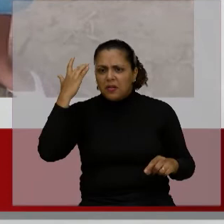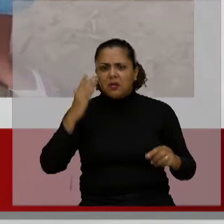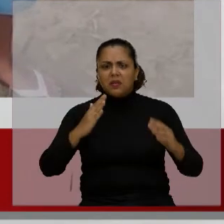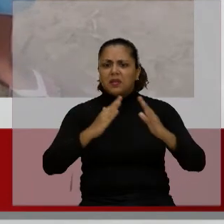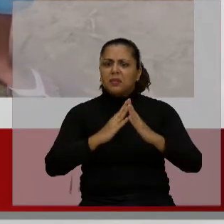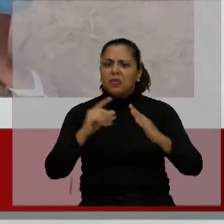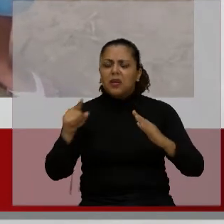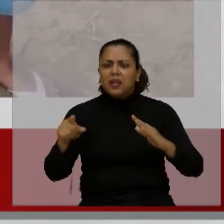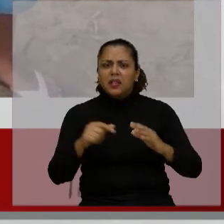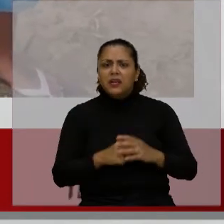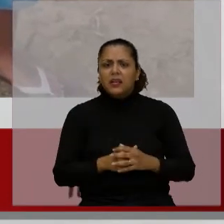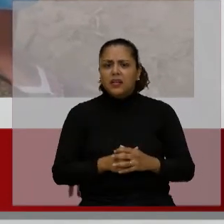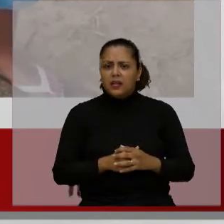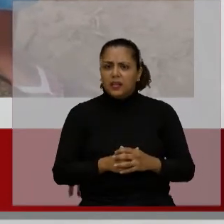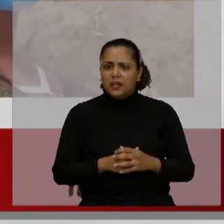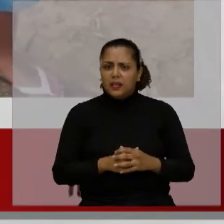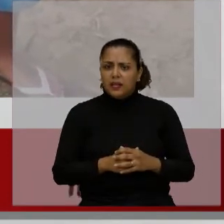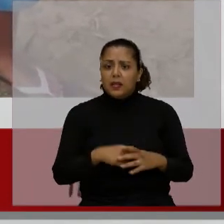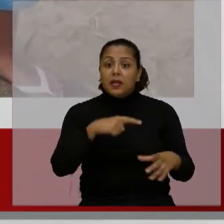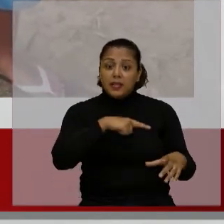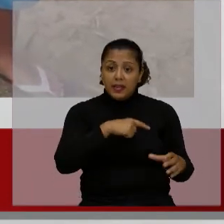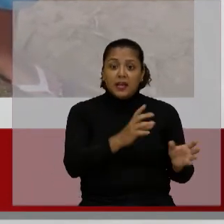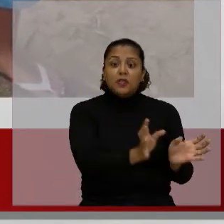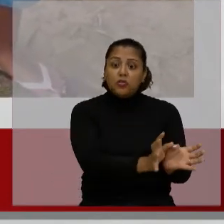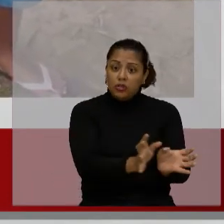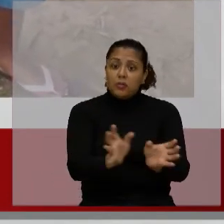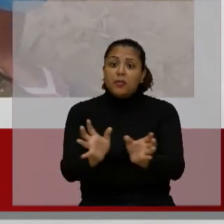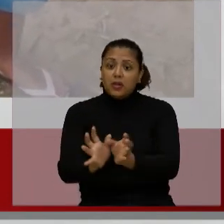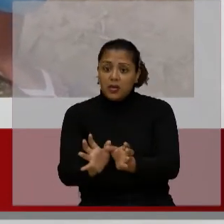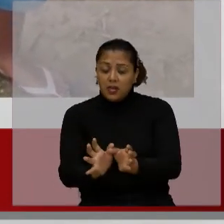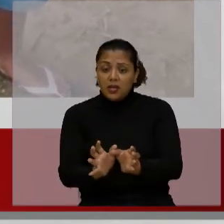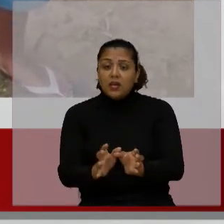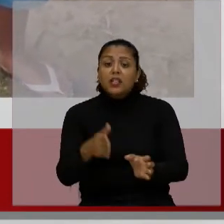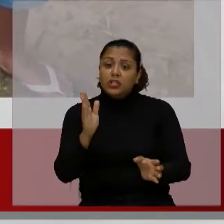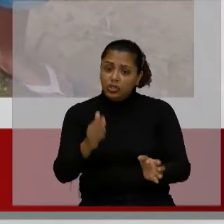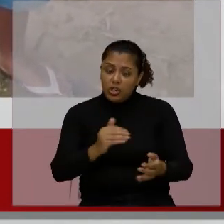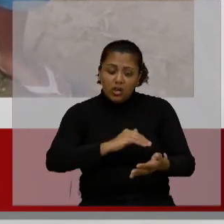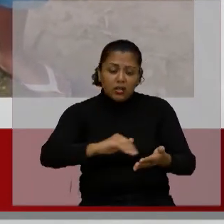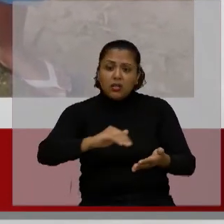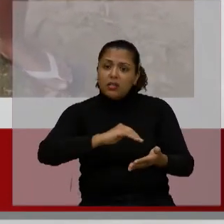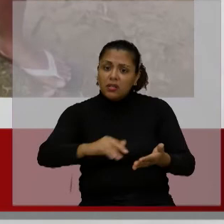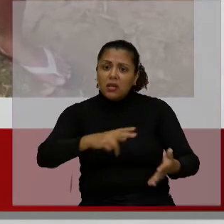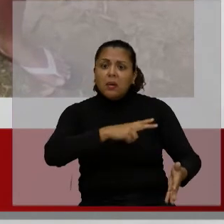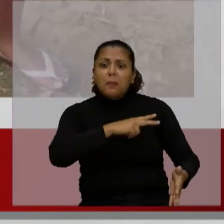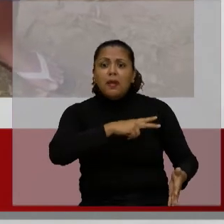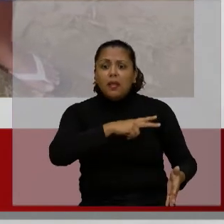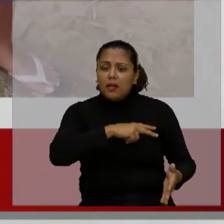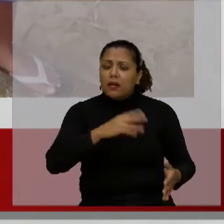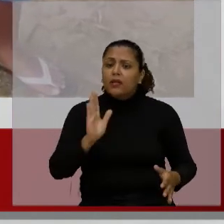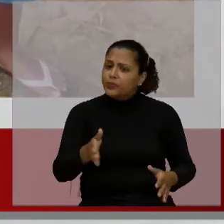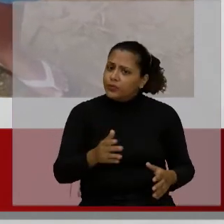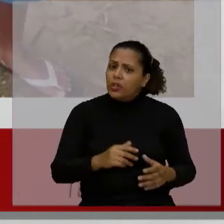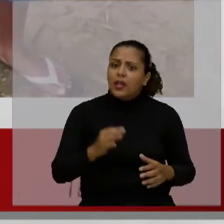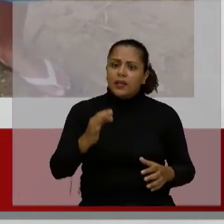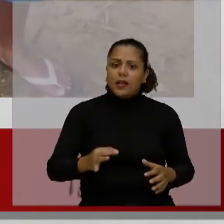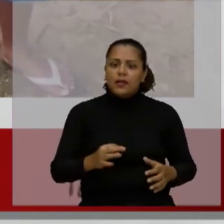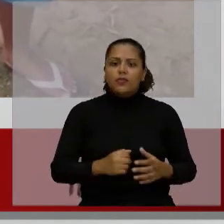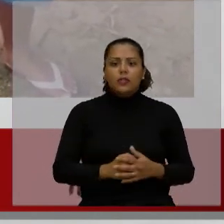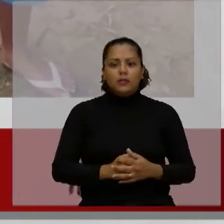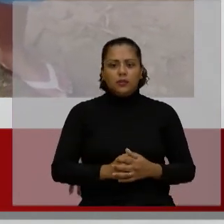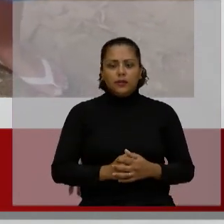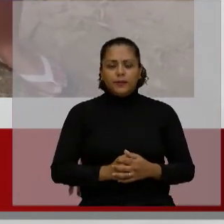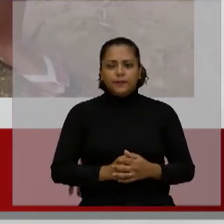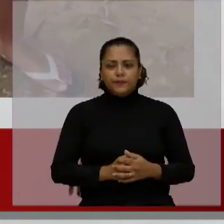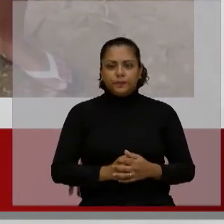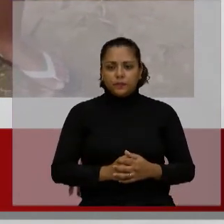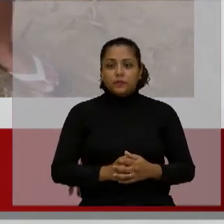que estão inscritos na secretaria. Isso aqui não é coisa clandestina, não. É time que estão inscritos na secretaria. Inclusive o